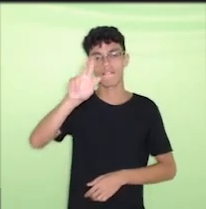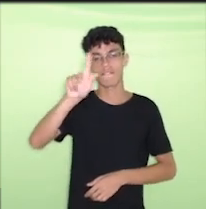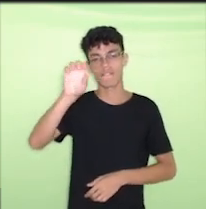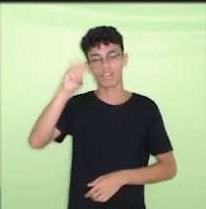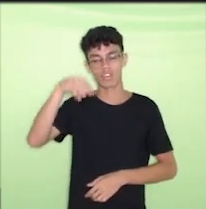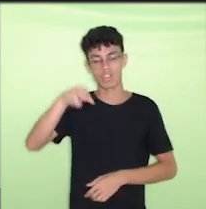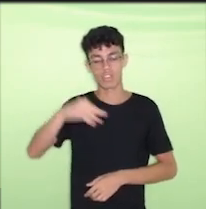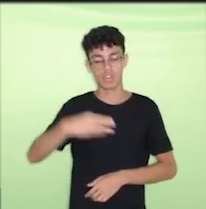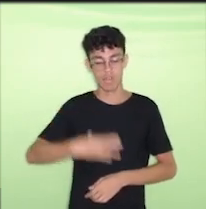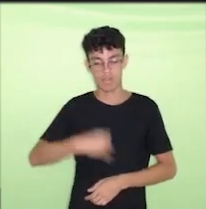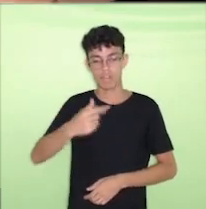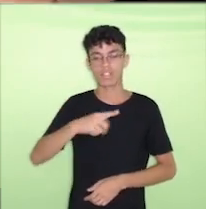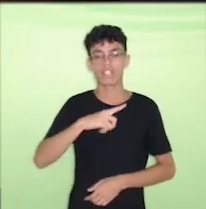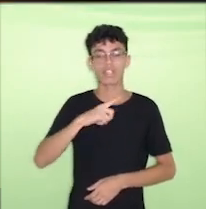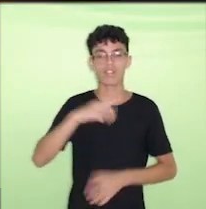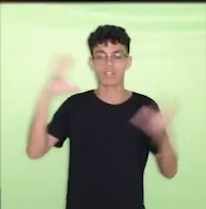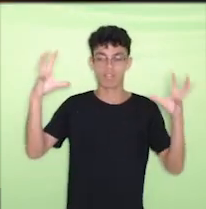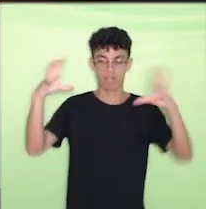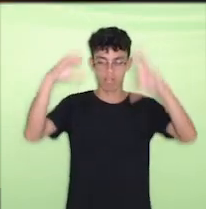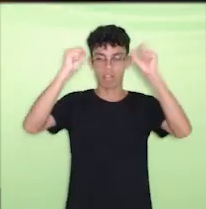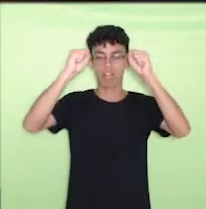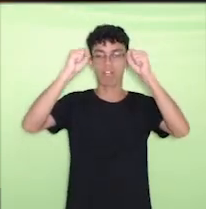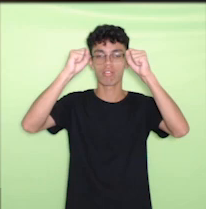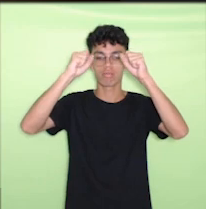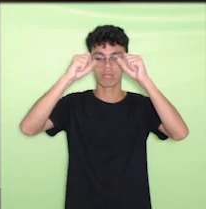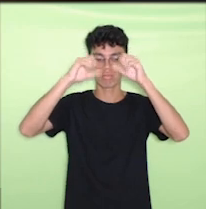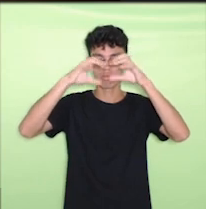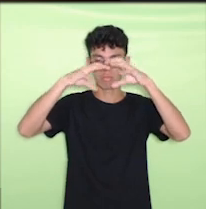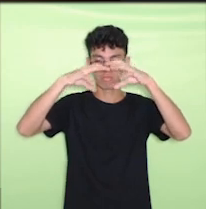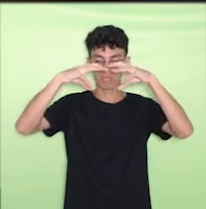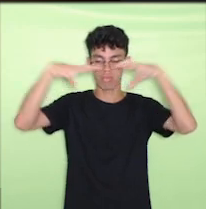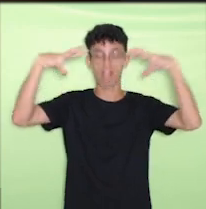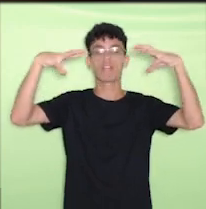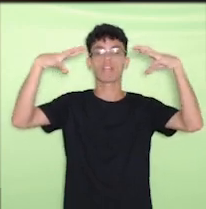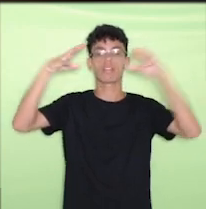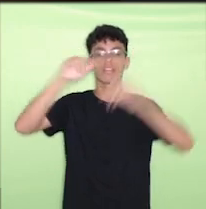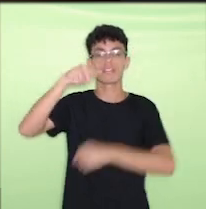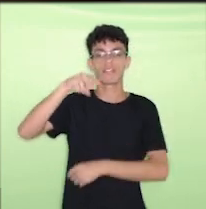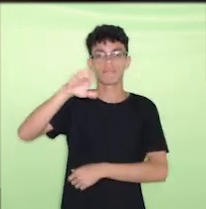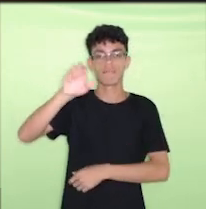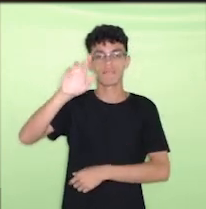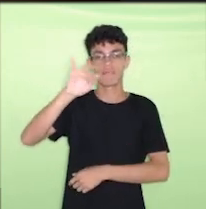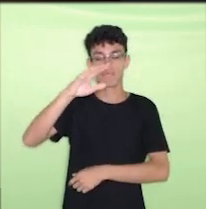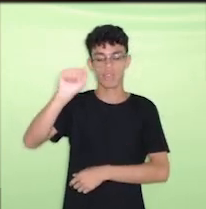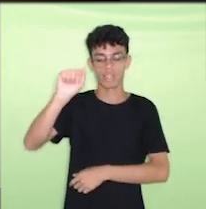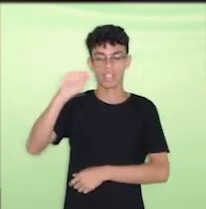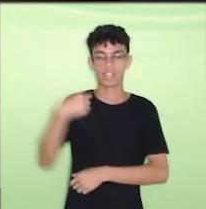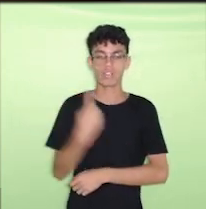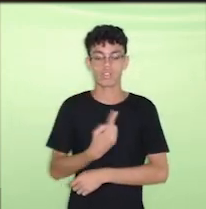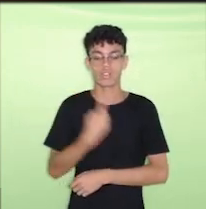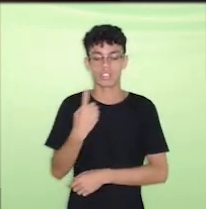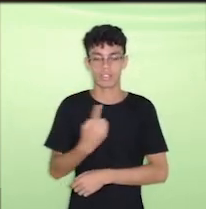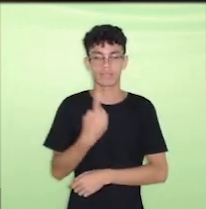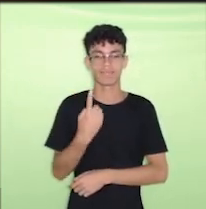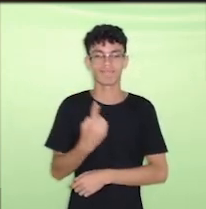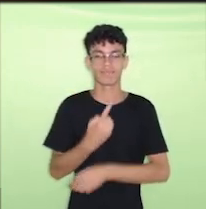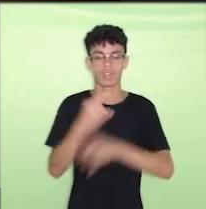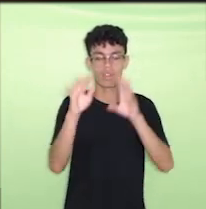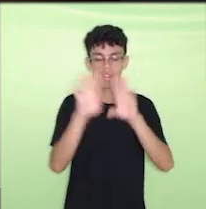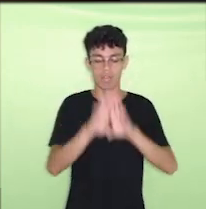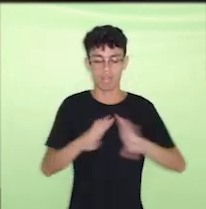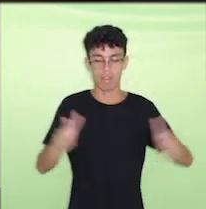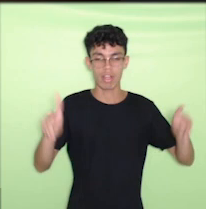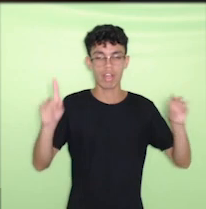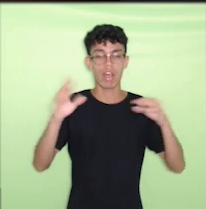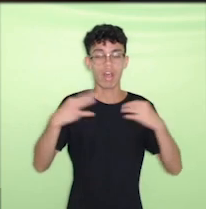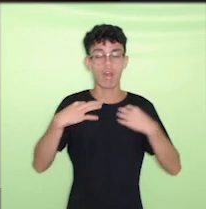Escuro total. Dar um tempo. Luz gradativa. América está sozinha no mesmo plano e já vestida